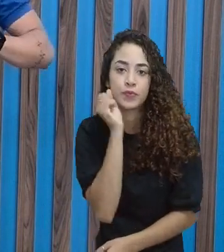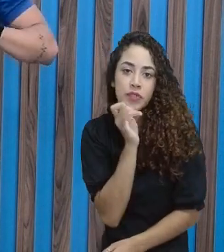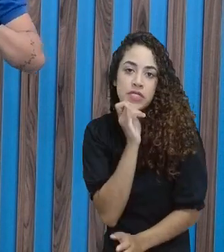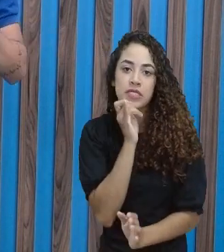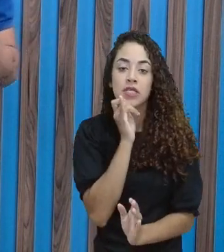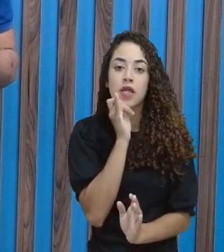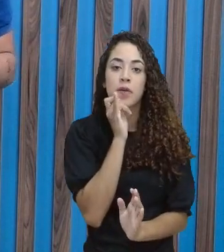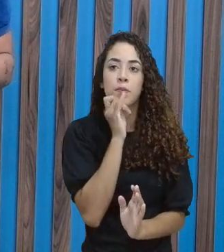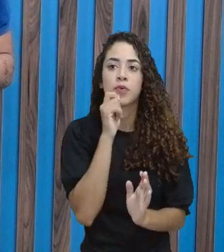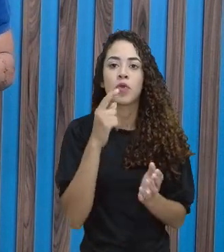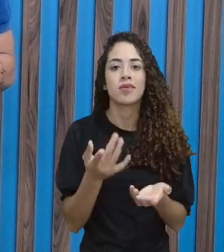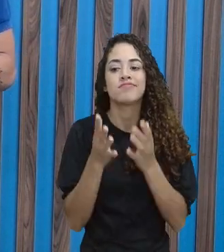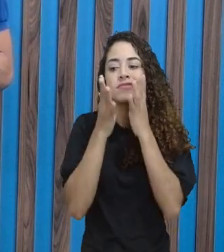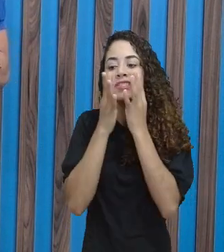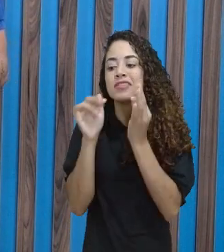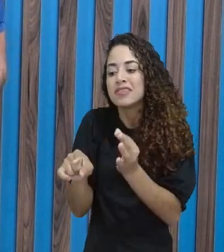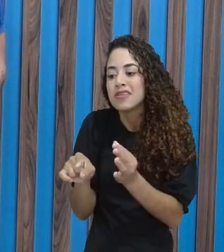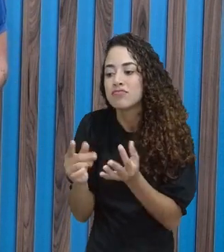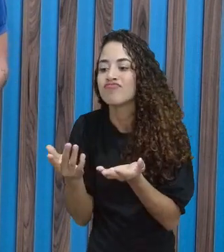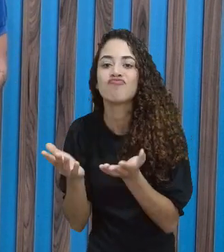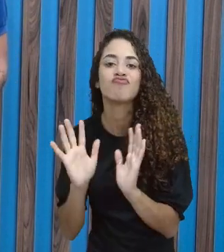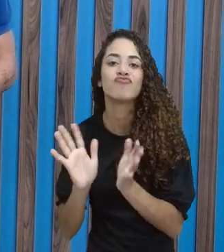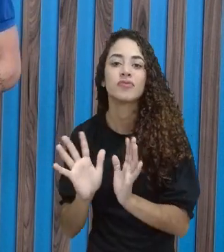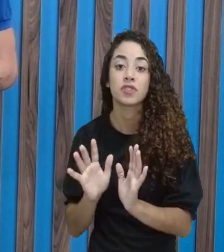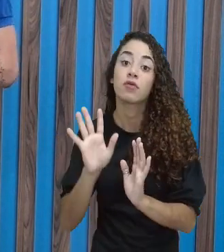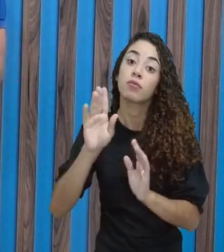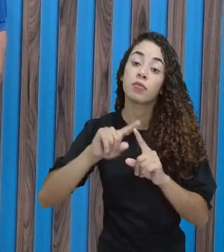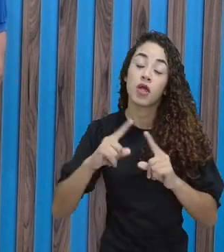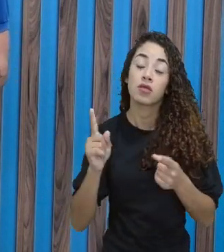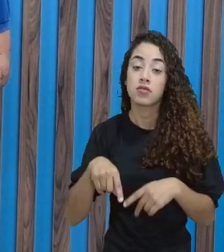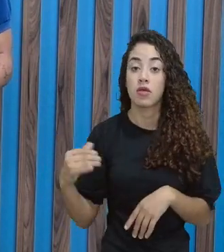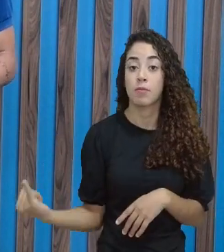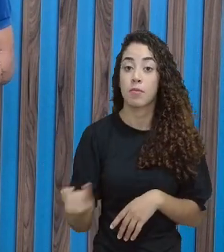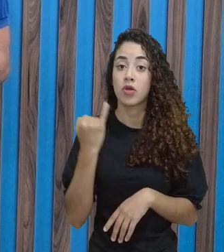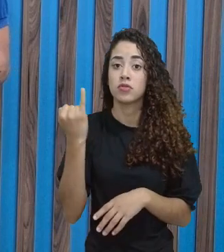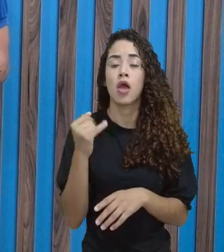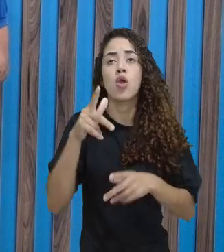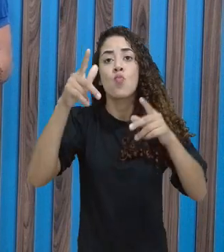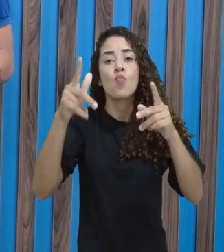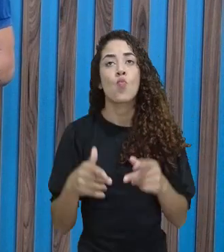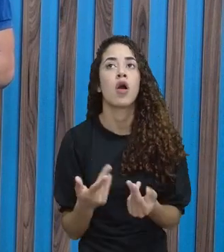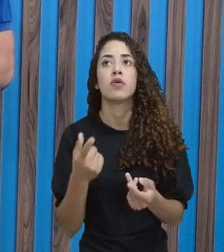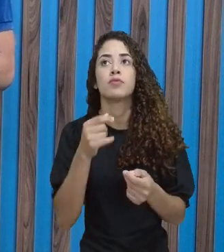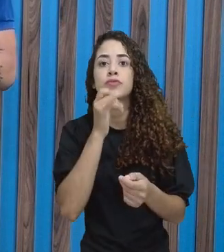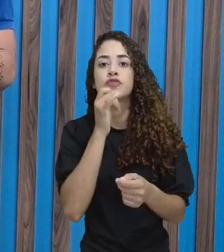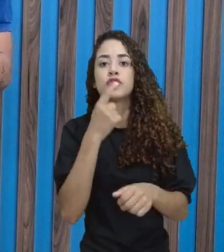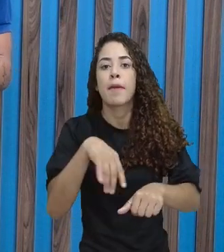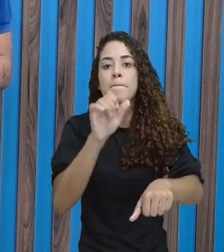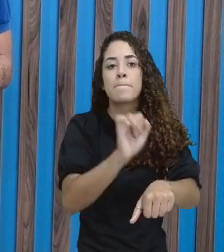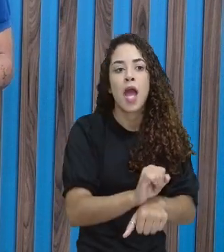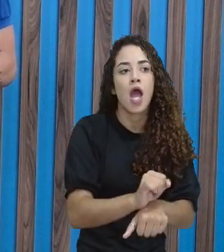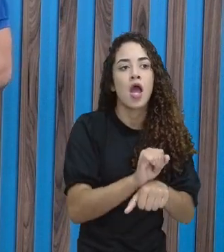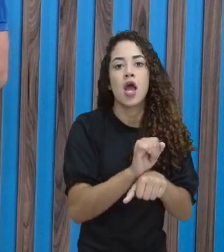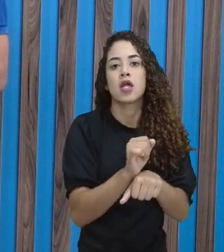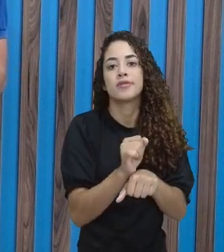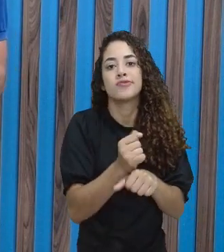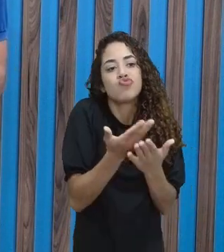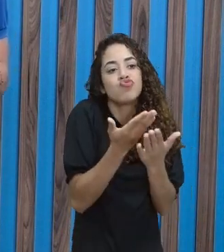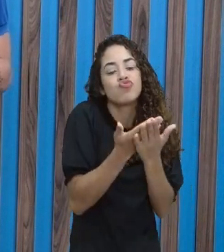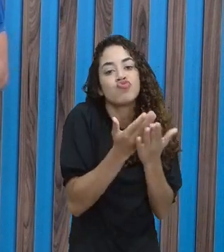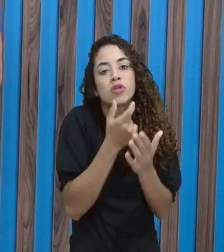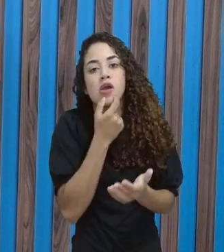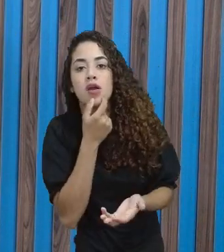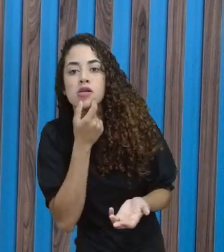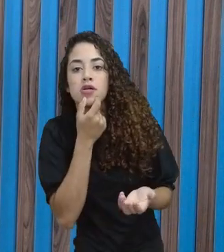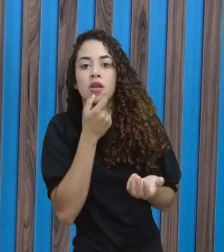não dar tanta atenção a isso, né, mas é muito importante. Do mesmo jeito que vocês param para aprender inglês, espanhol